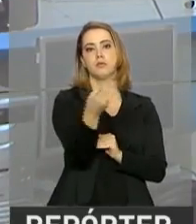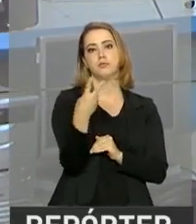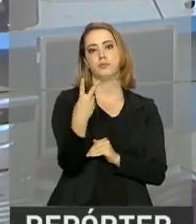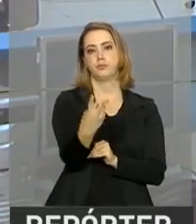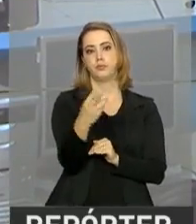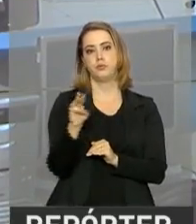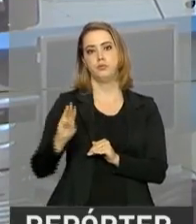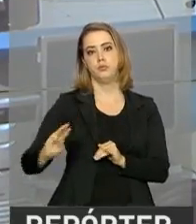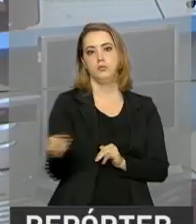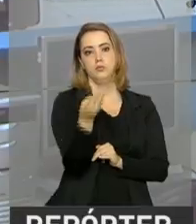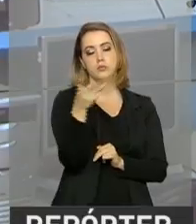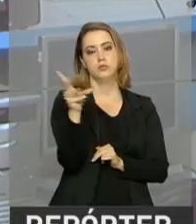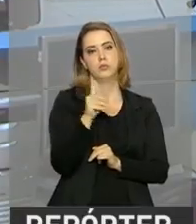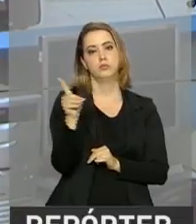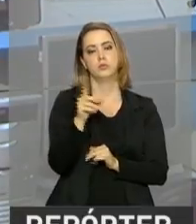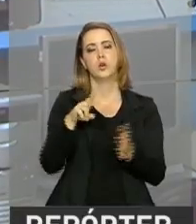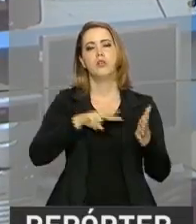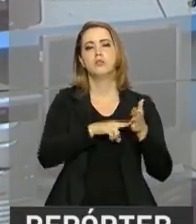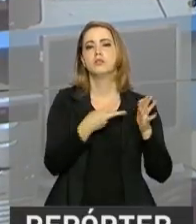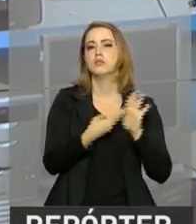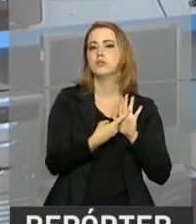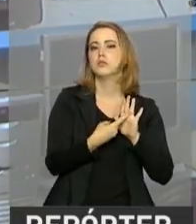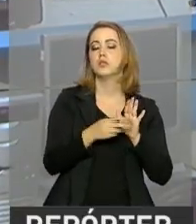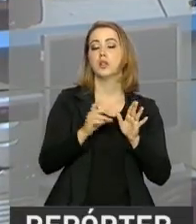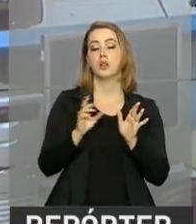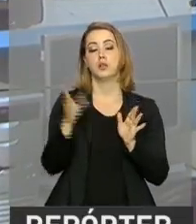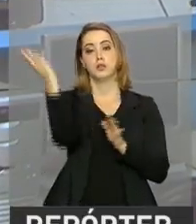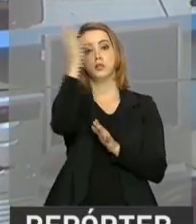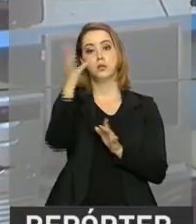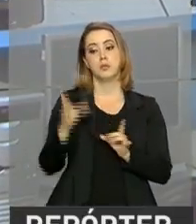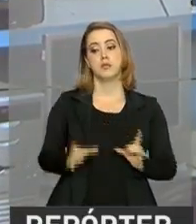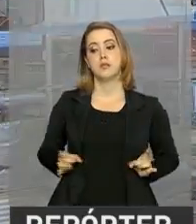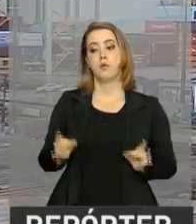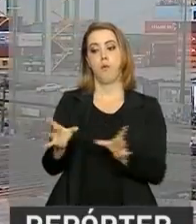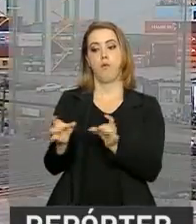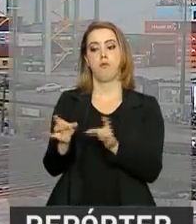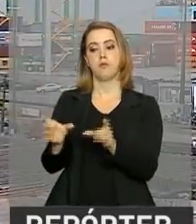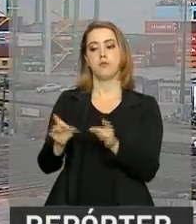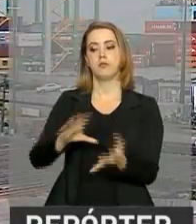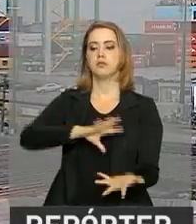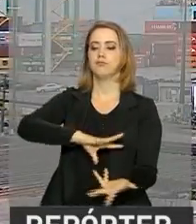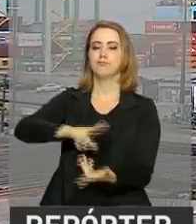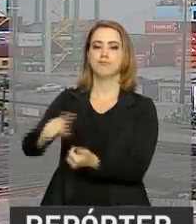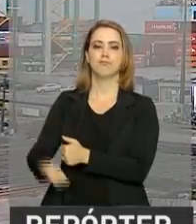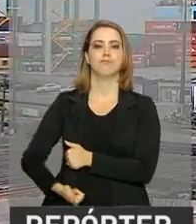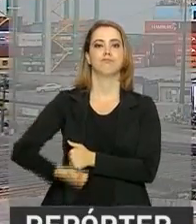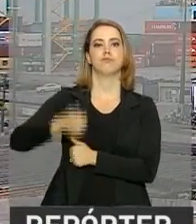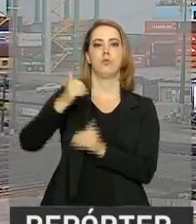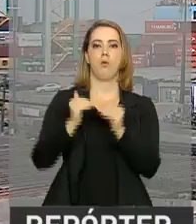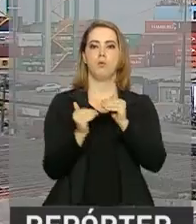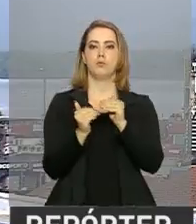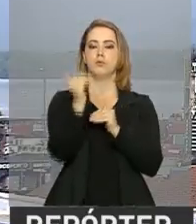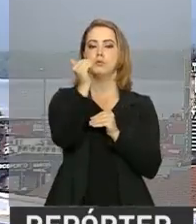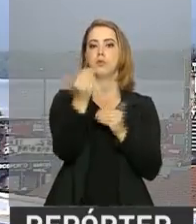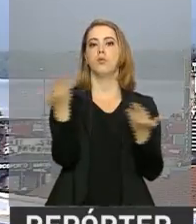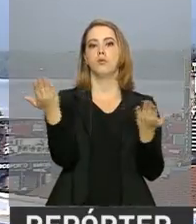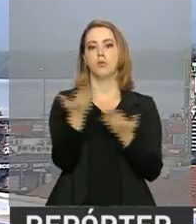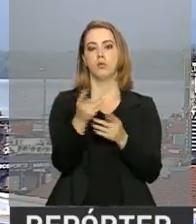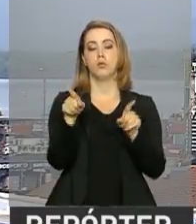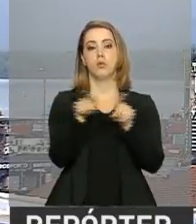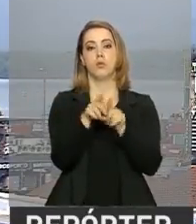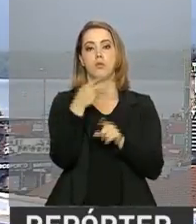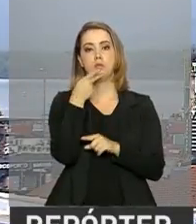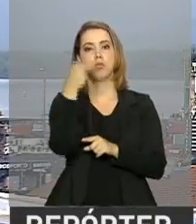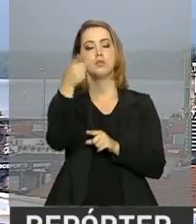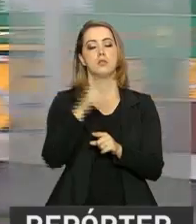US$ 662 milhões. Isso significa que o Brasil exportou mais do que importou no período. Quando as exportações são maiores que as importações, dizemos